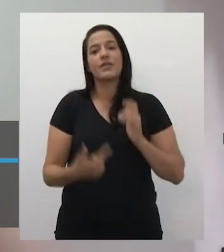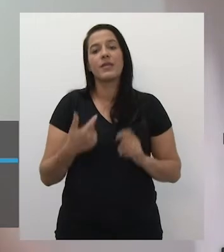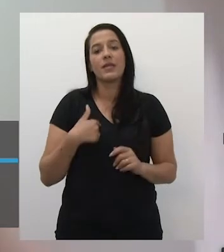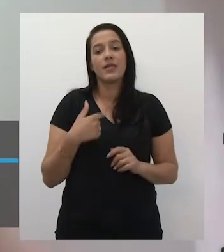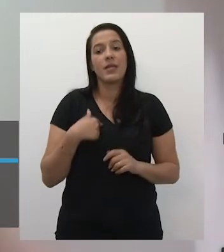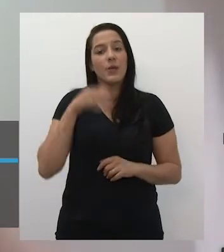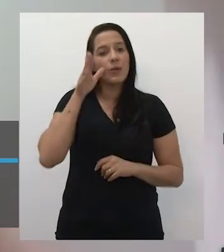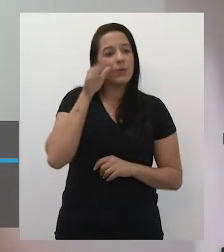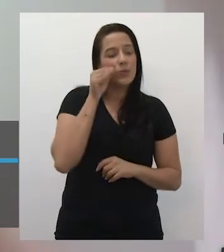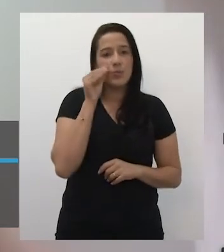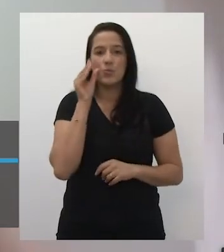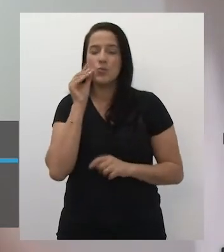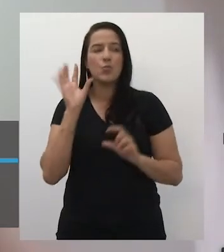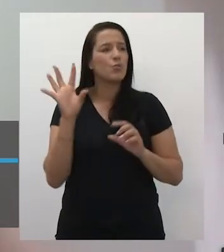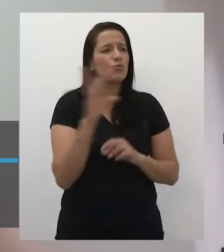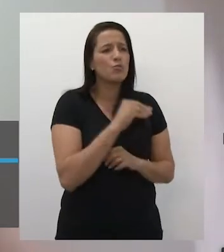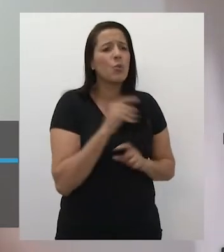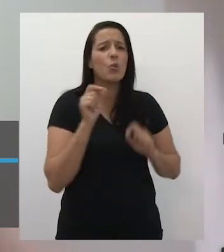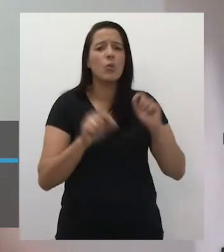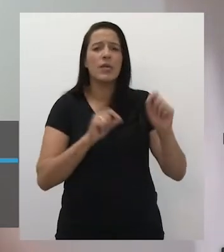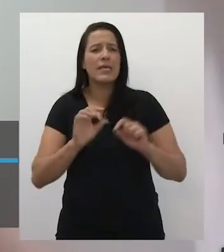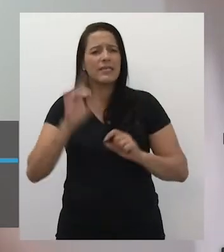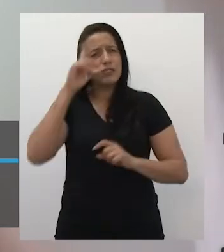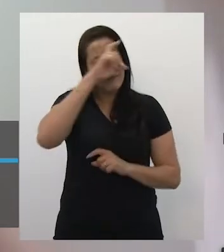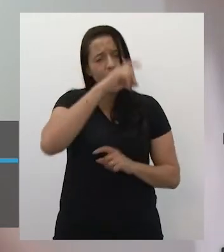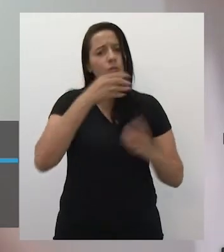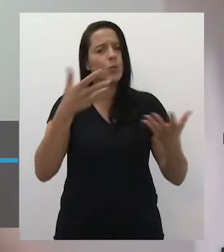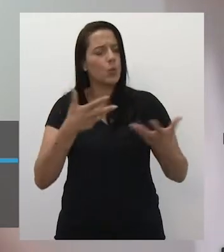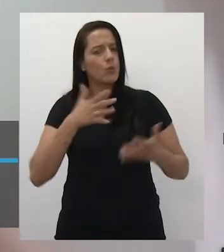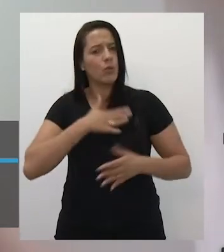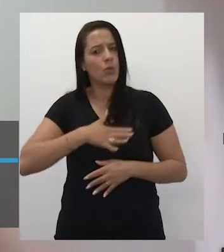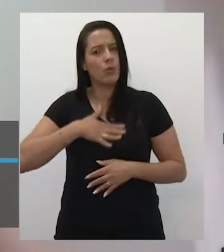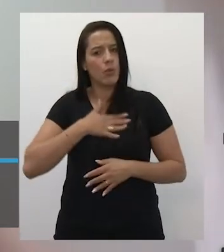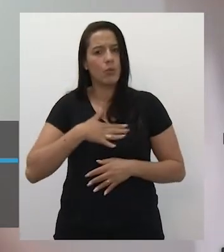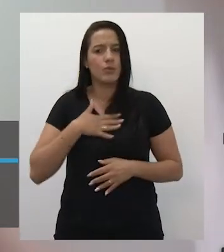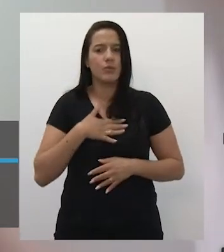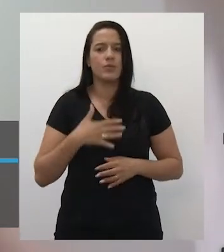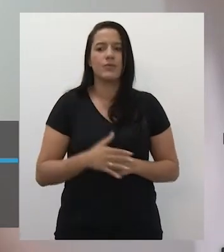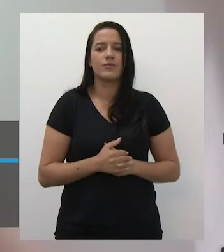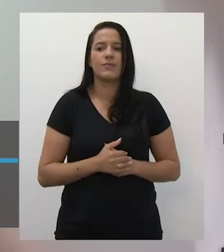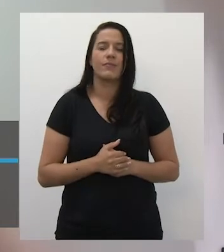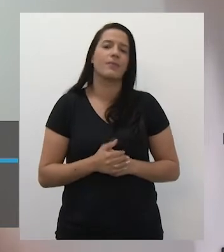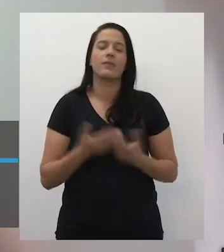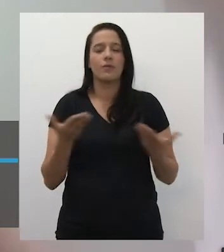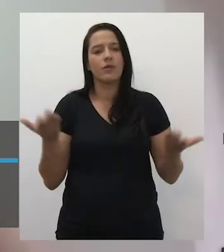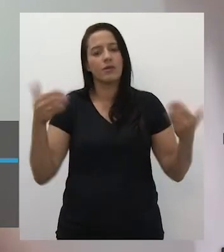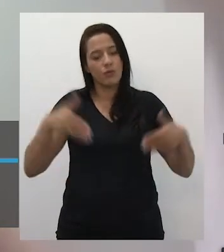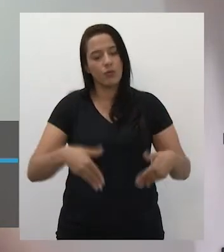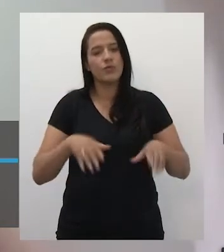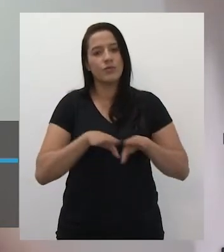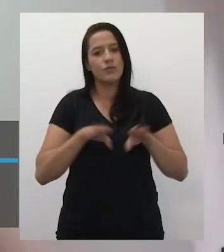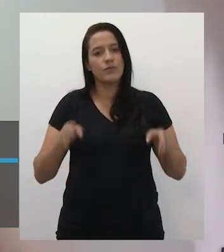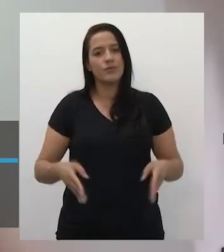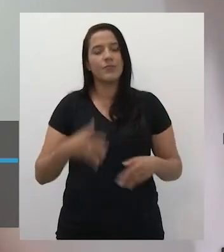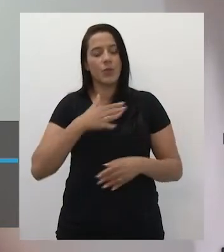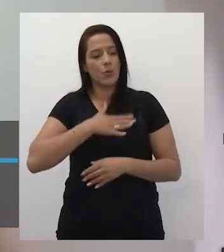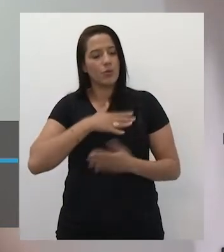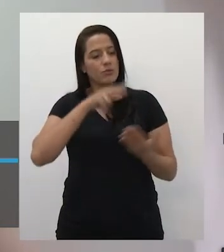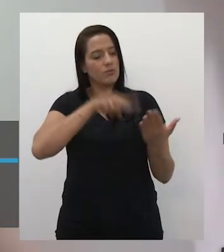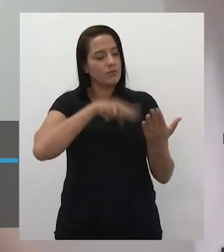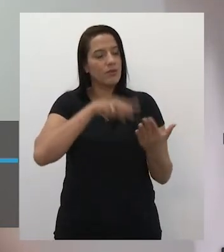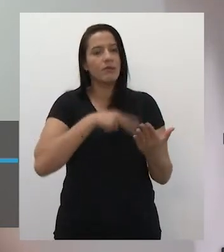o expediente, anexar os documentos e encaminhá-lo de forma correta. Hoje eu posso dizer